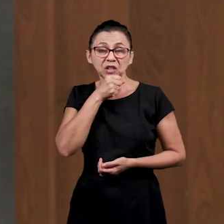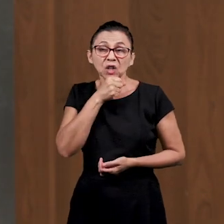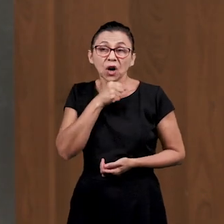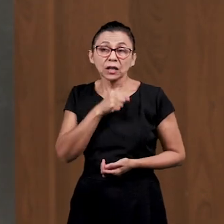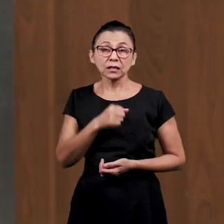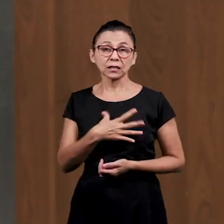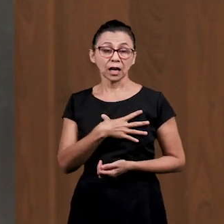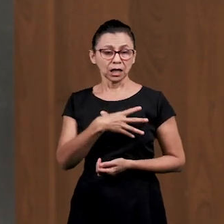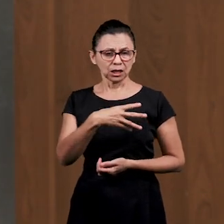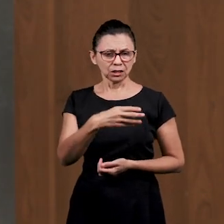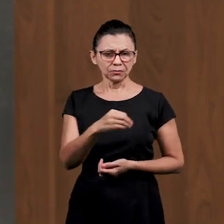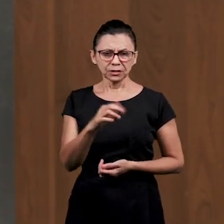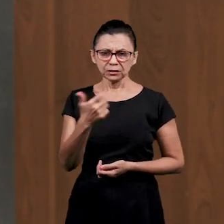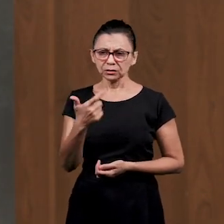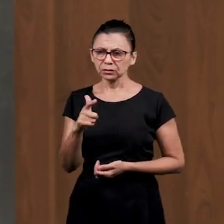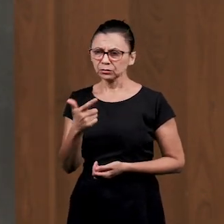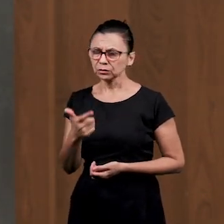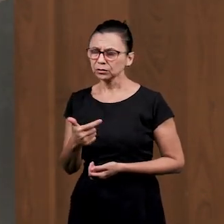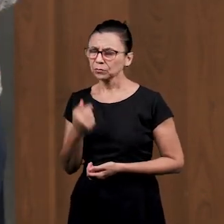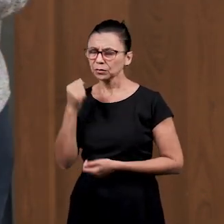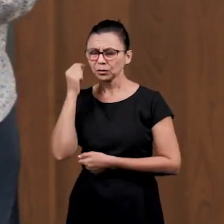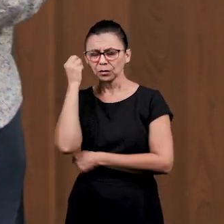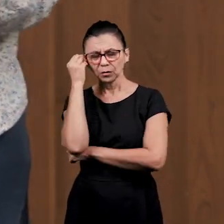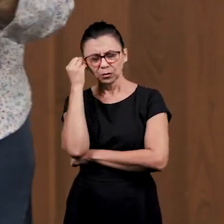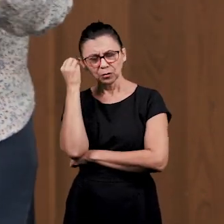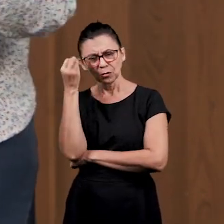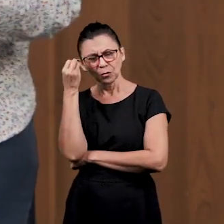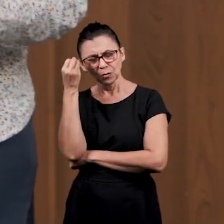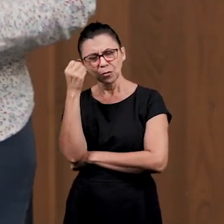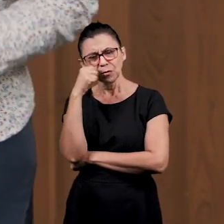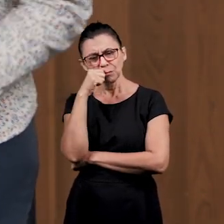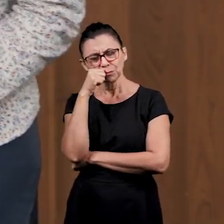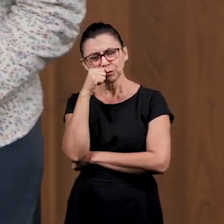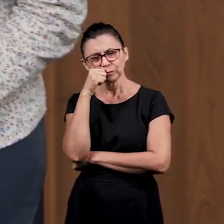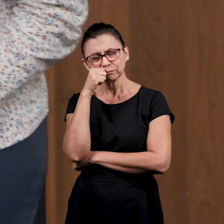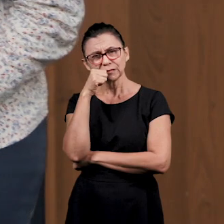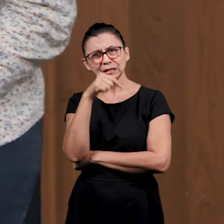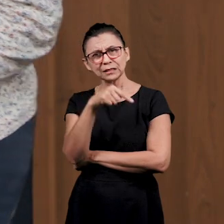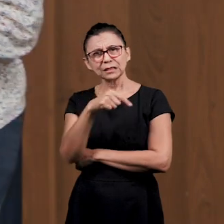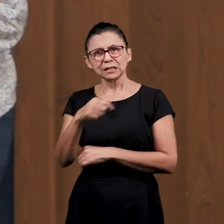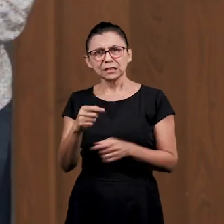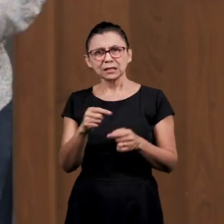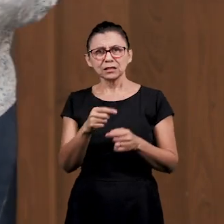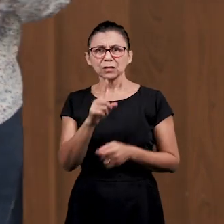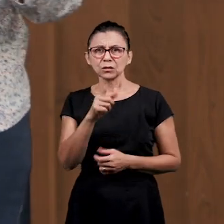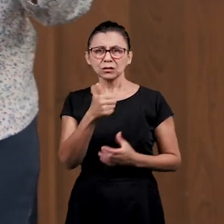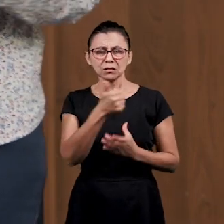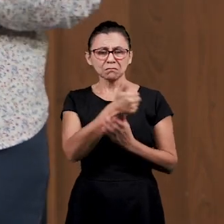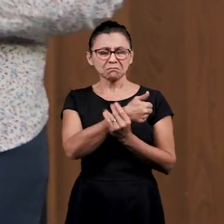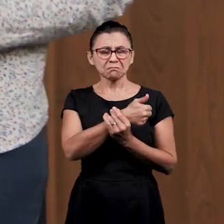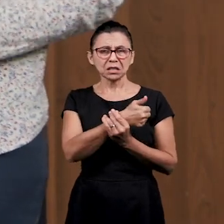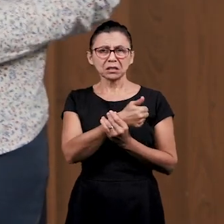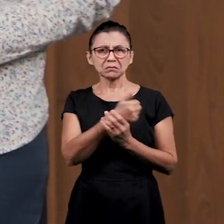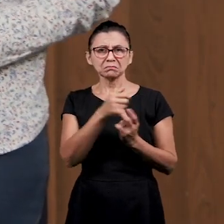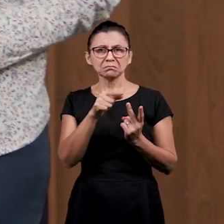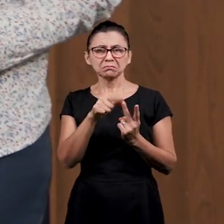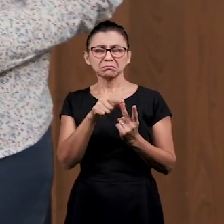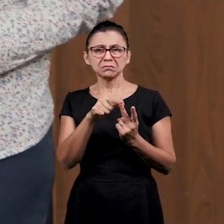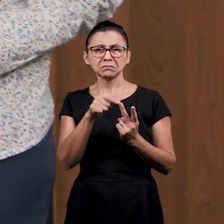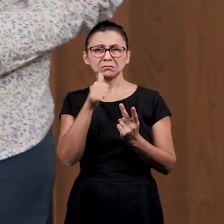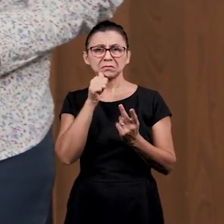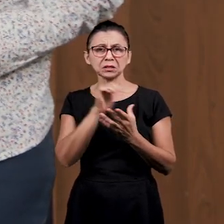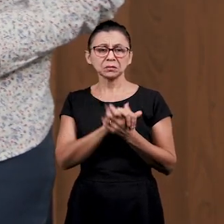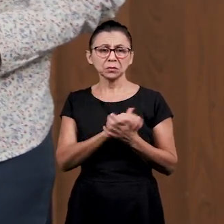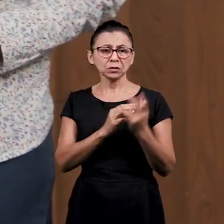família pequena gerar uma grande nação? Seria isso possível? Mas nada é impossível